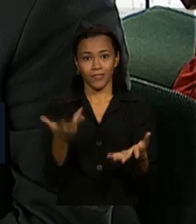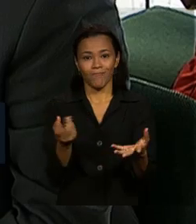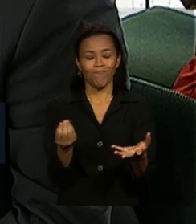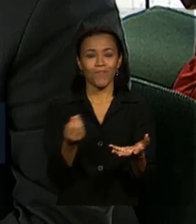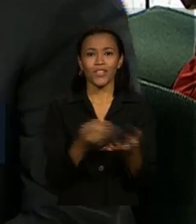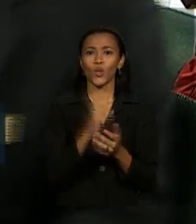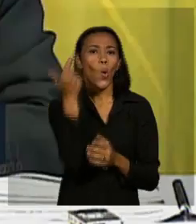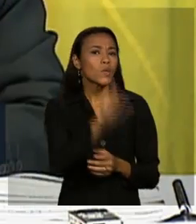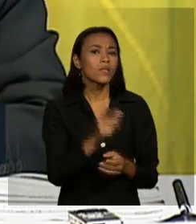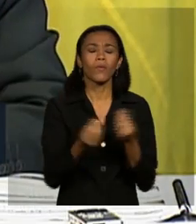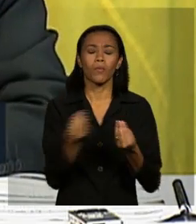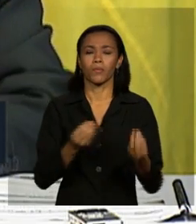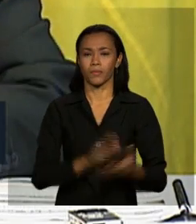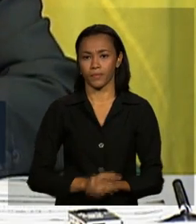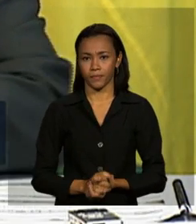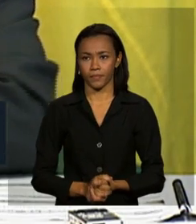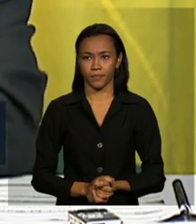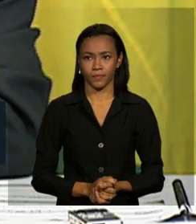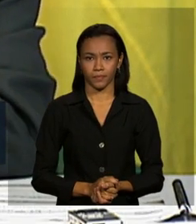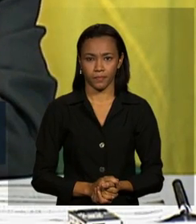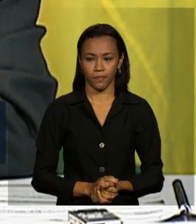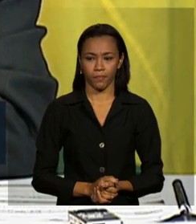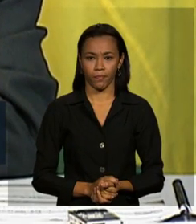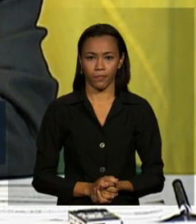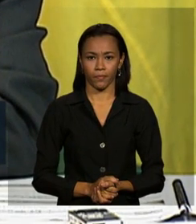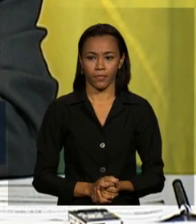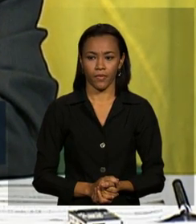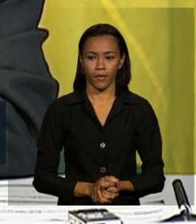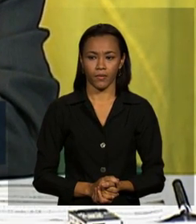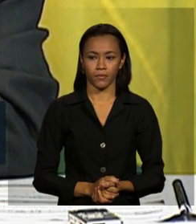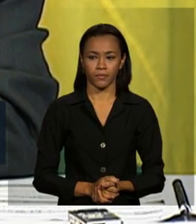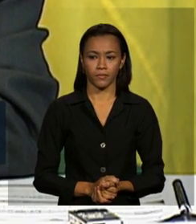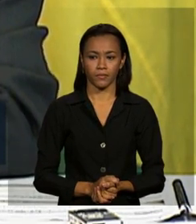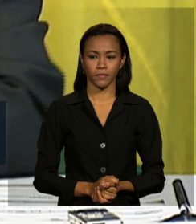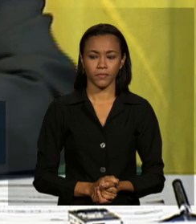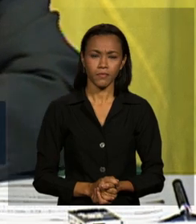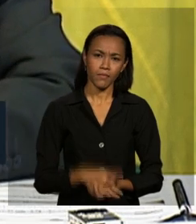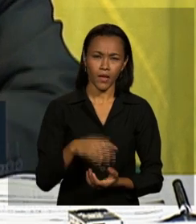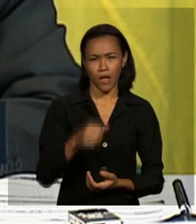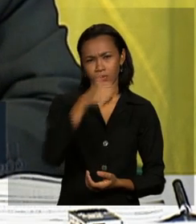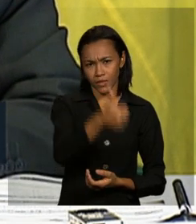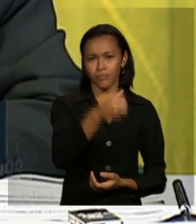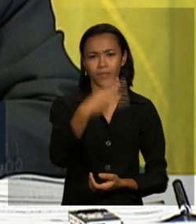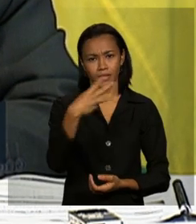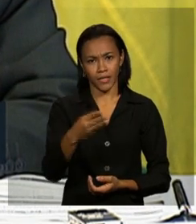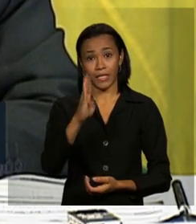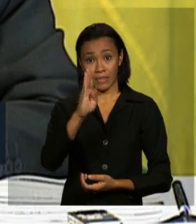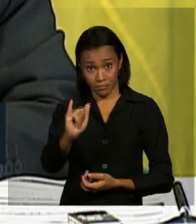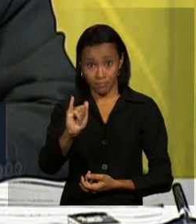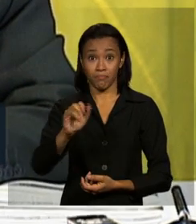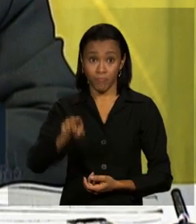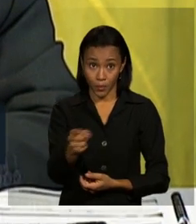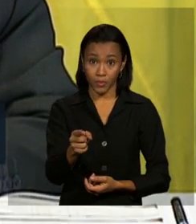tradicional é isso bem eh em relação aos 133 bilhões